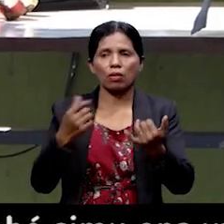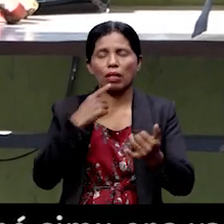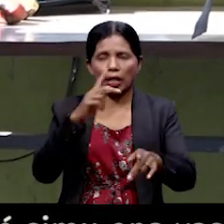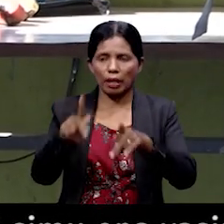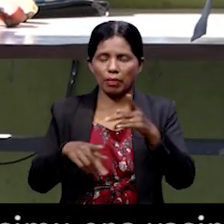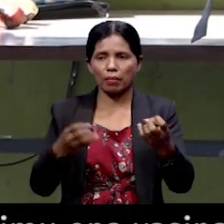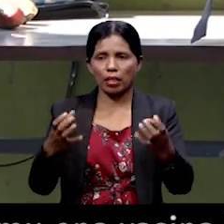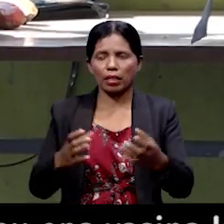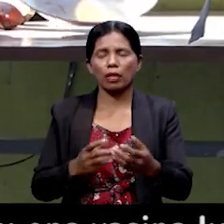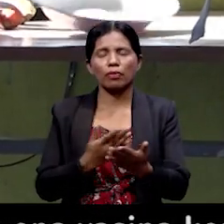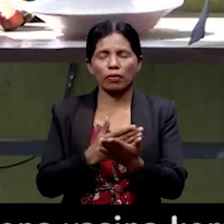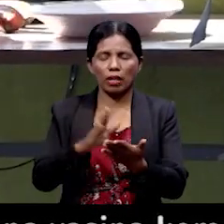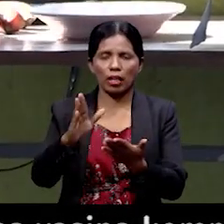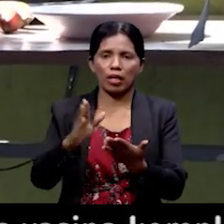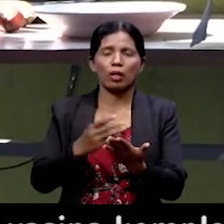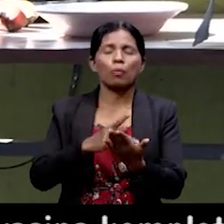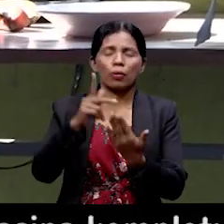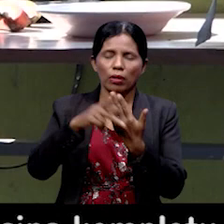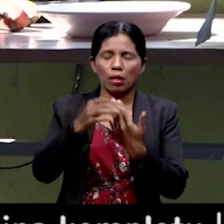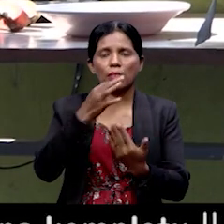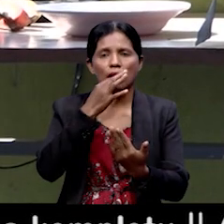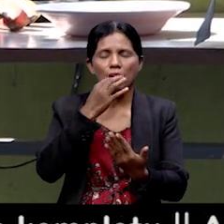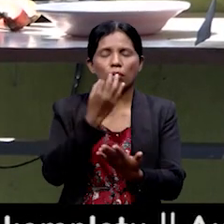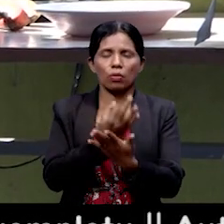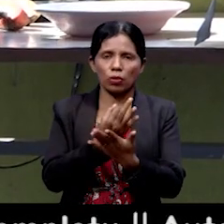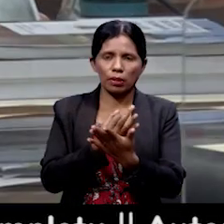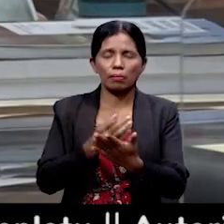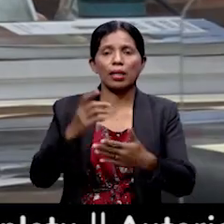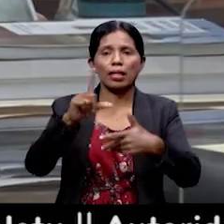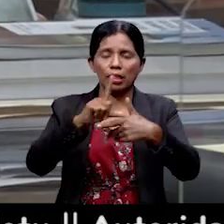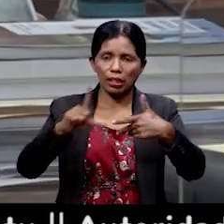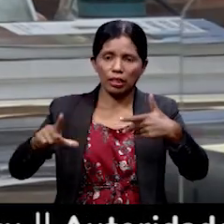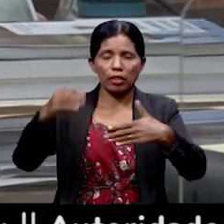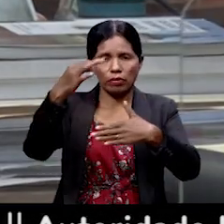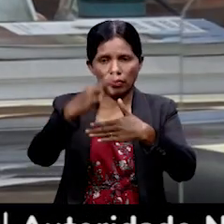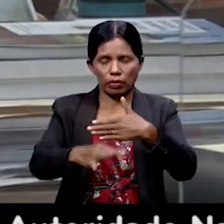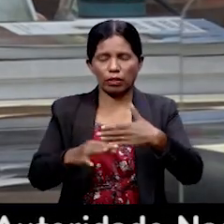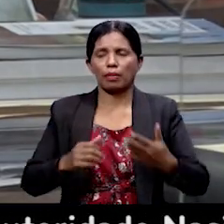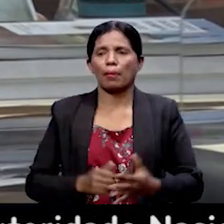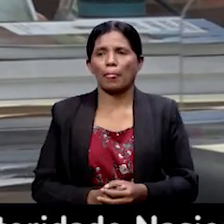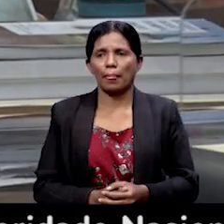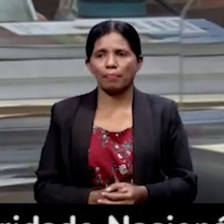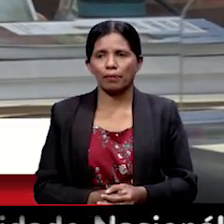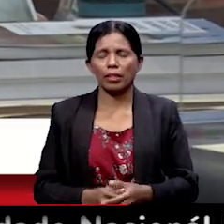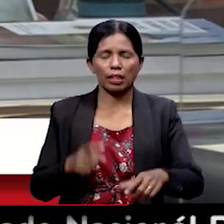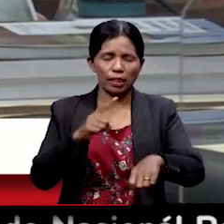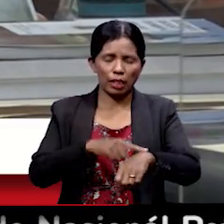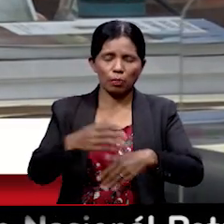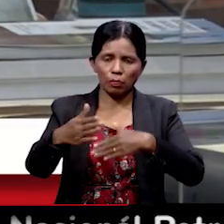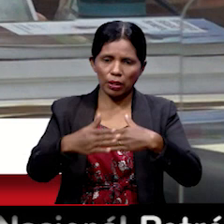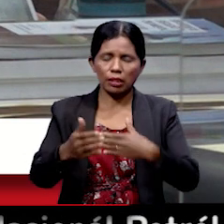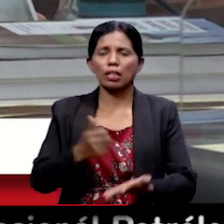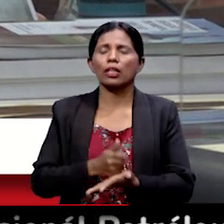sira cesta básica no subsídio ba frontline. Kata kia tempo badak se atende sira, mas tempo badak ba